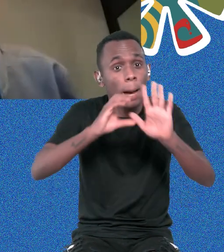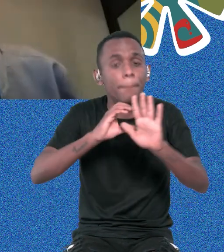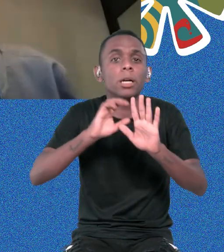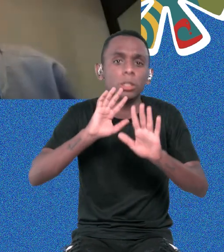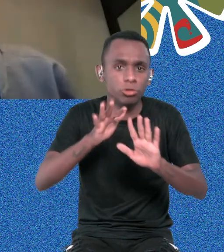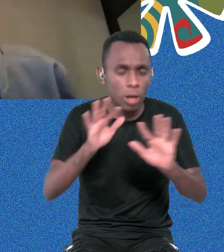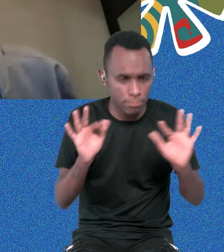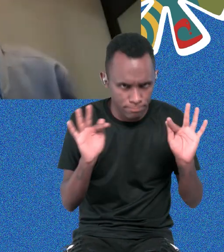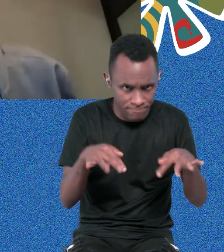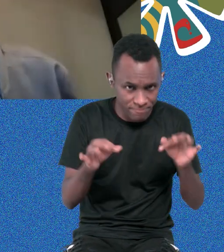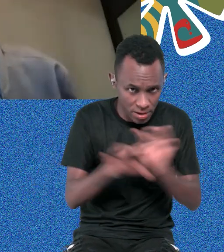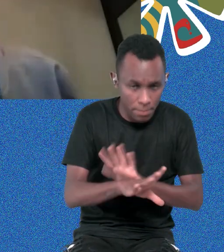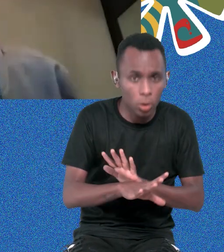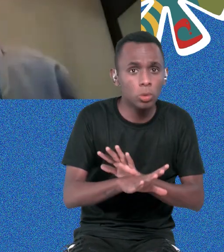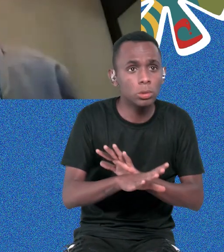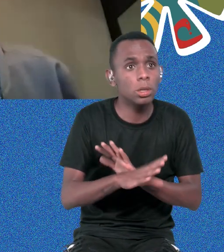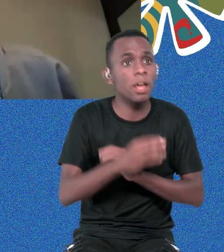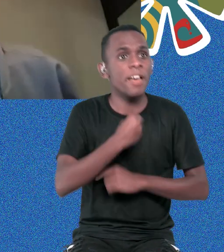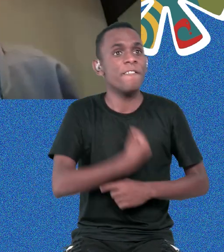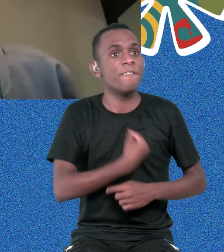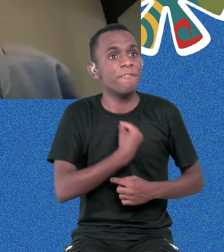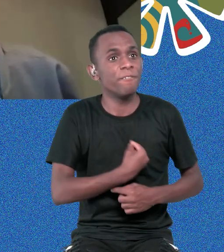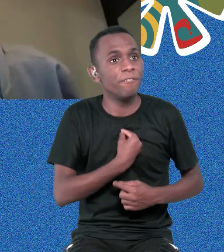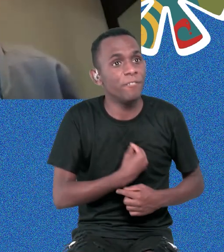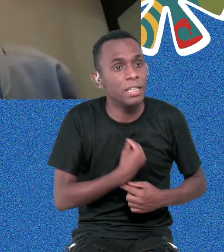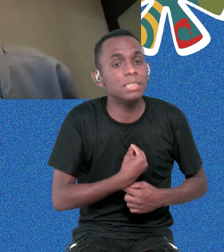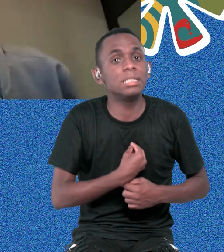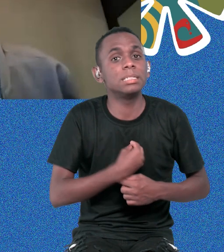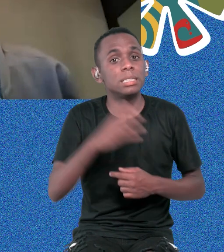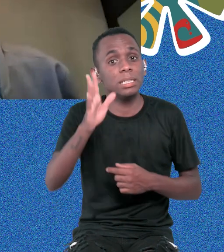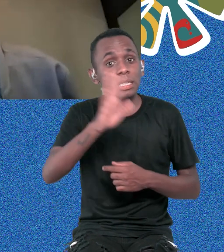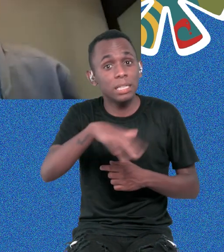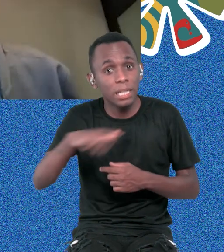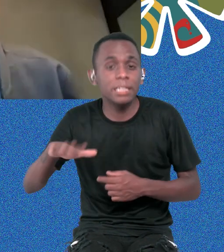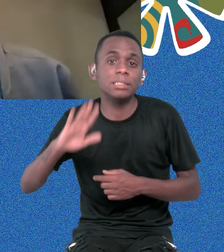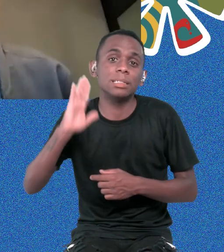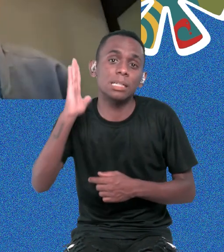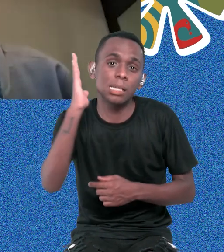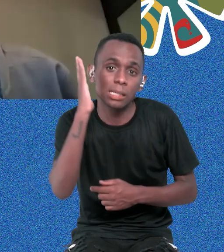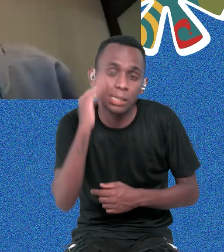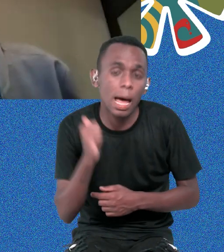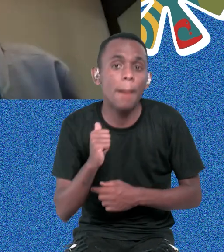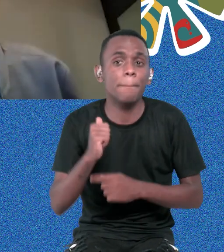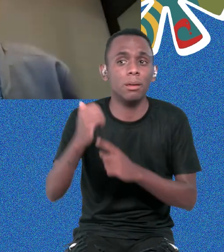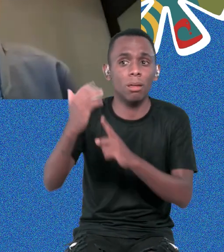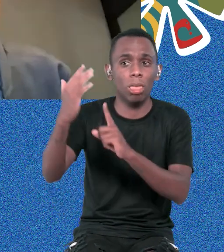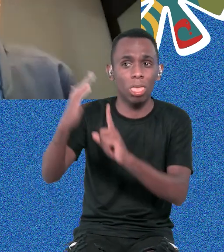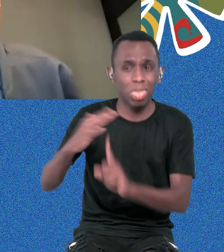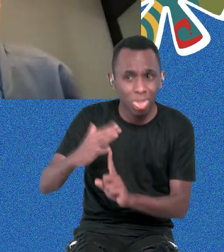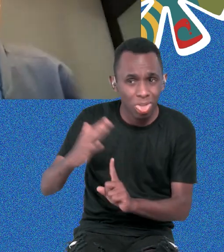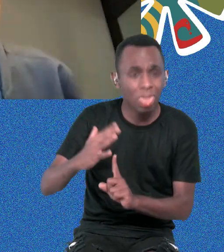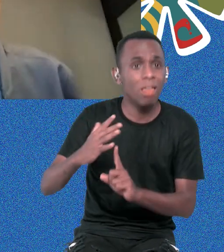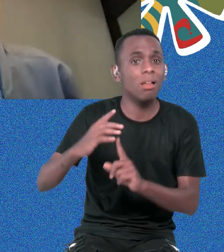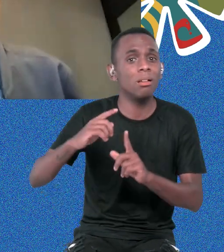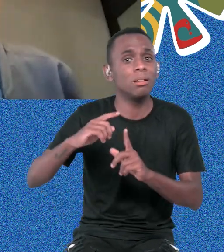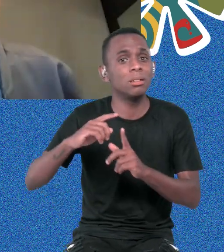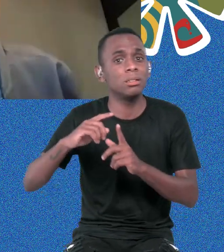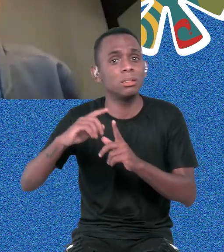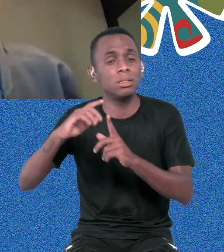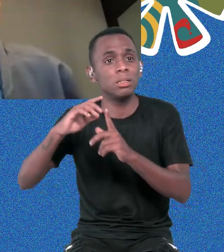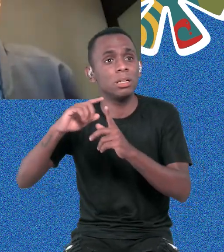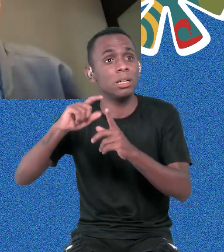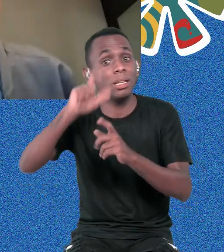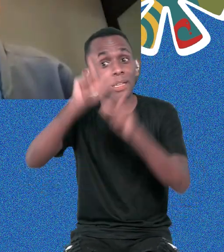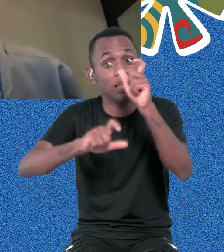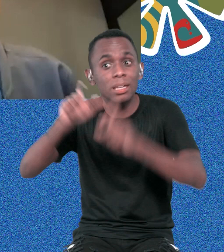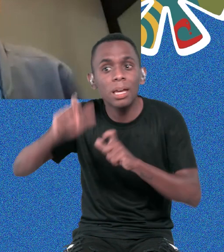capítulo que já tinha terminado e coloquei vidas, crianças que sabem ser ameaçadas. Quem